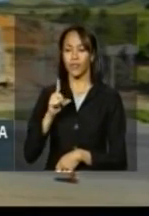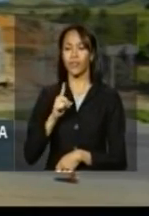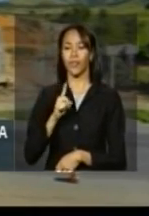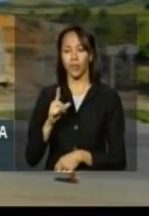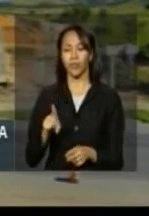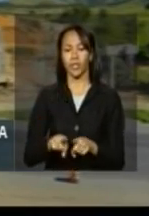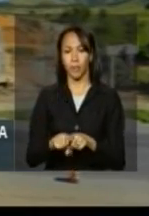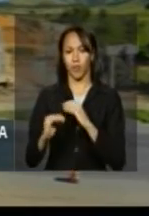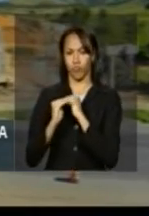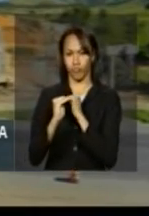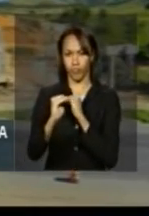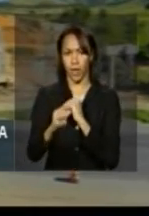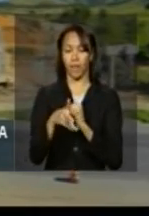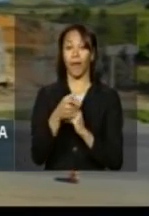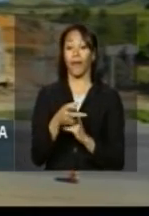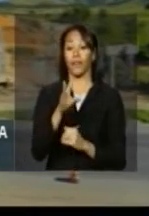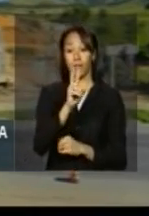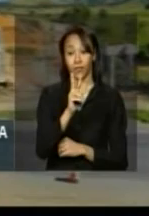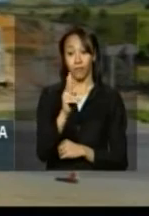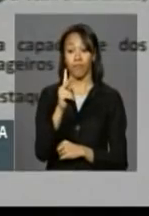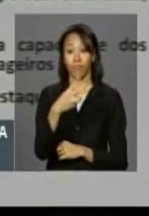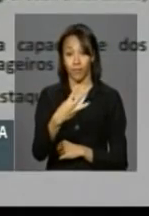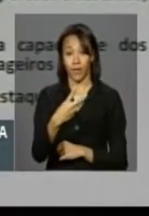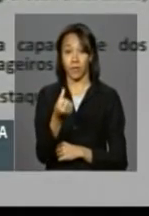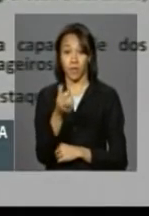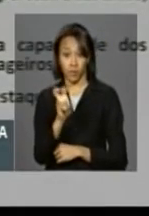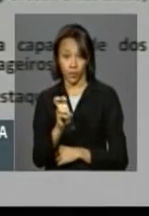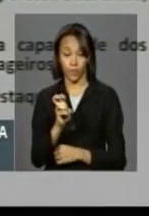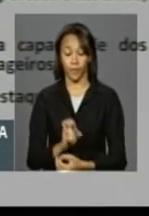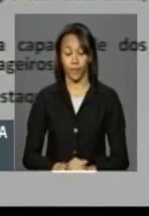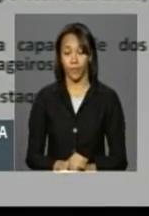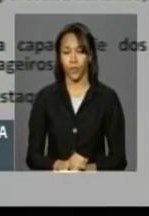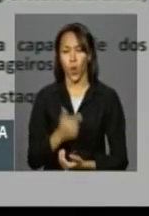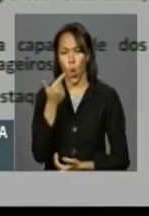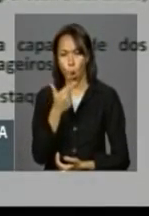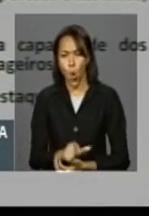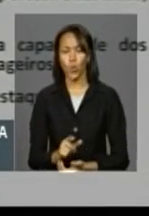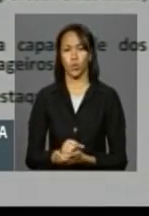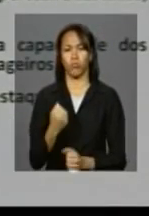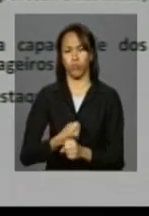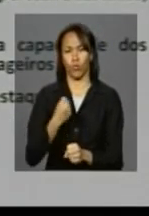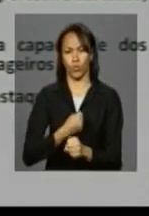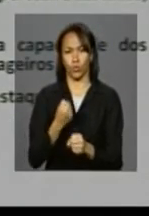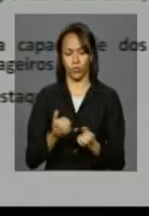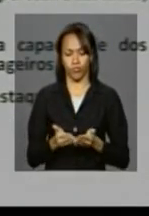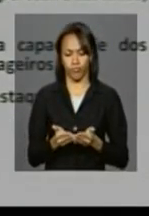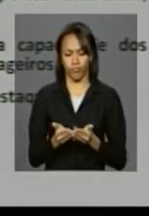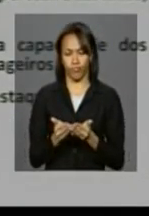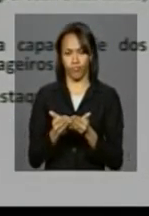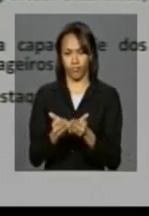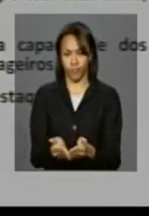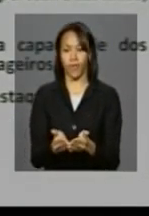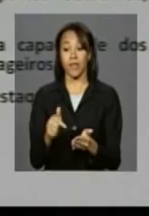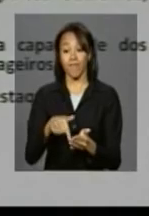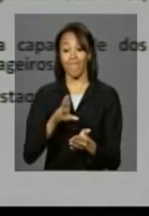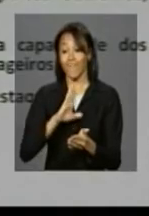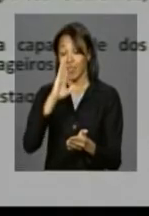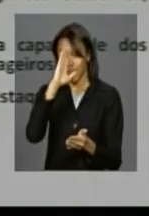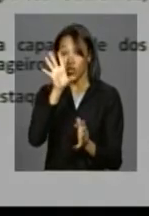a BR-365 e a 050. Em portos, o grande destaque, nós acreditamos, nesse período,